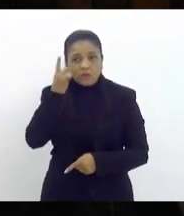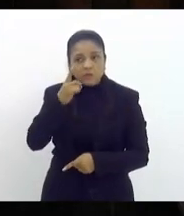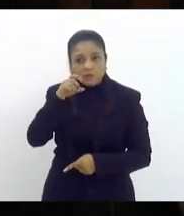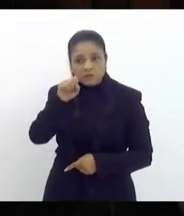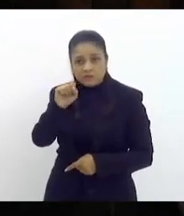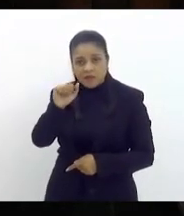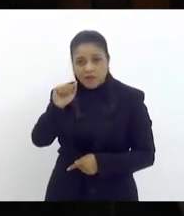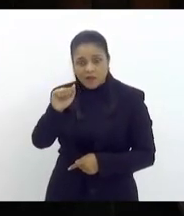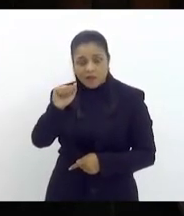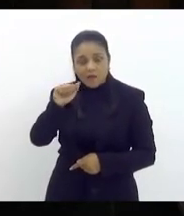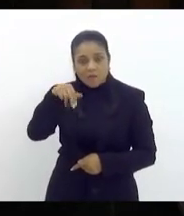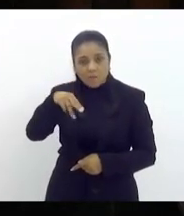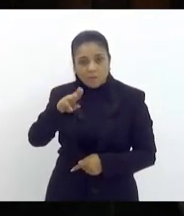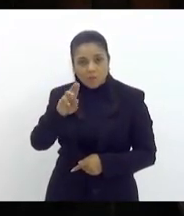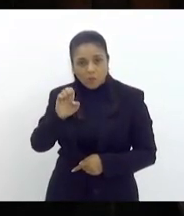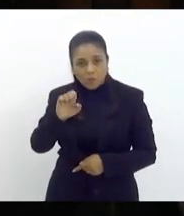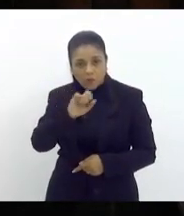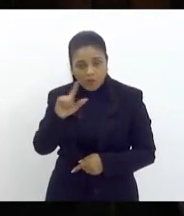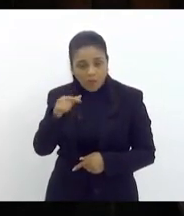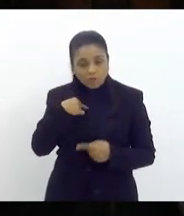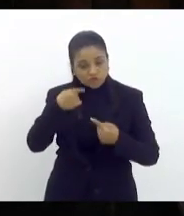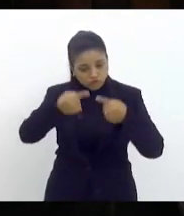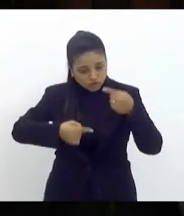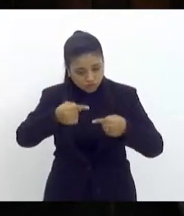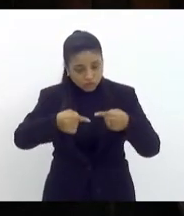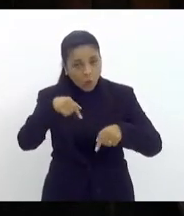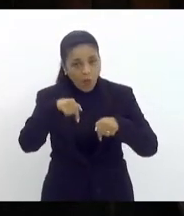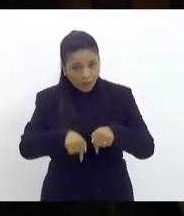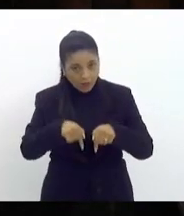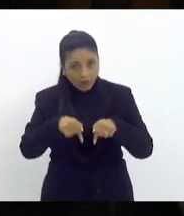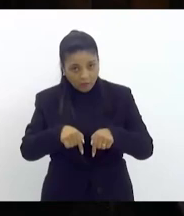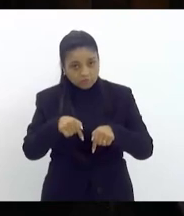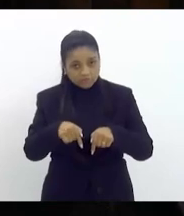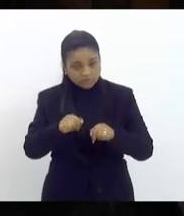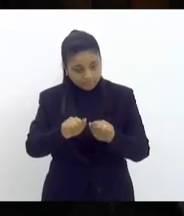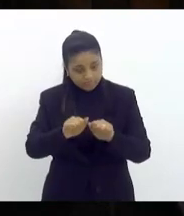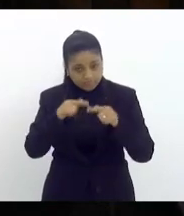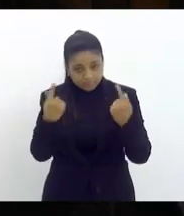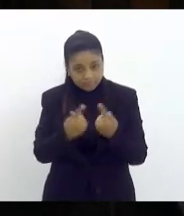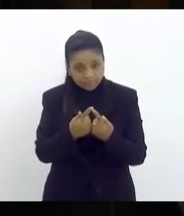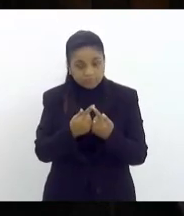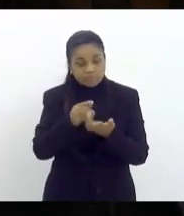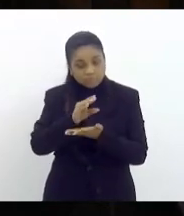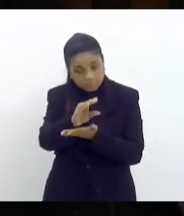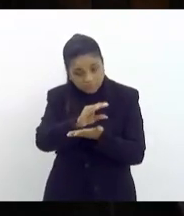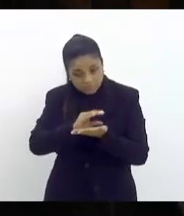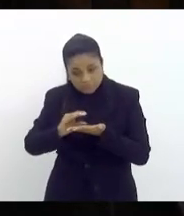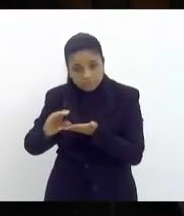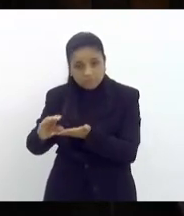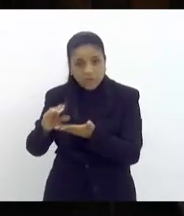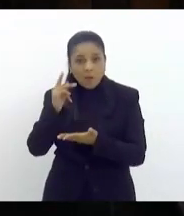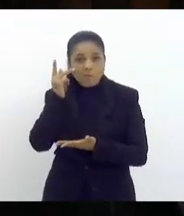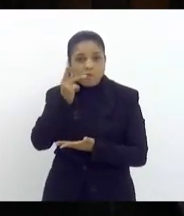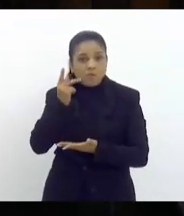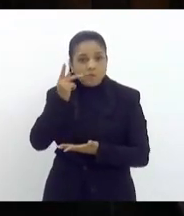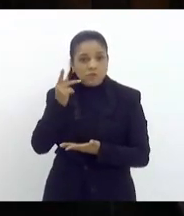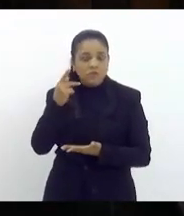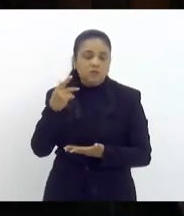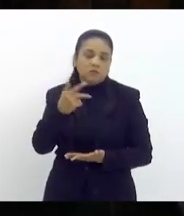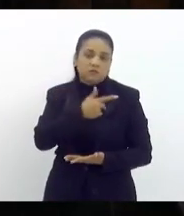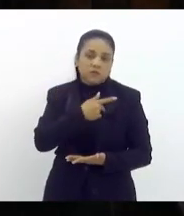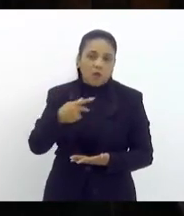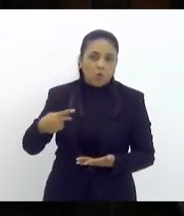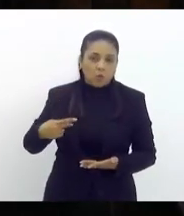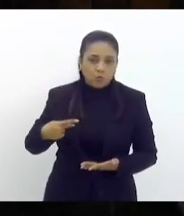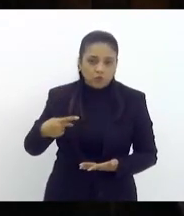que começou através de discussões nesse parlamento que direcionou recursos para uma política de saúde mental do estado